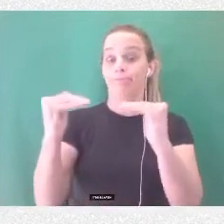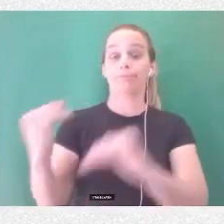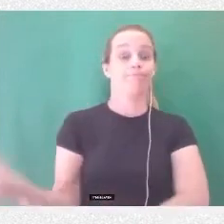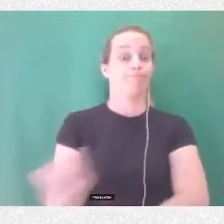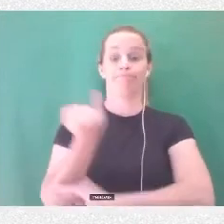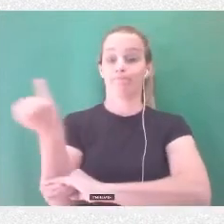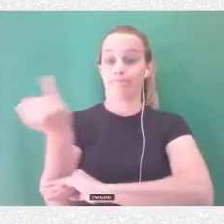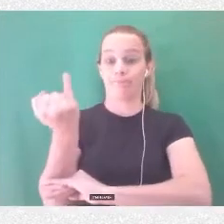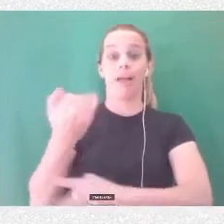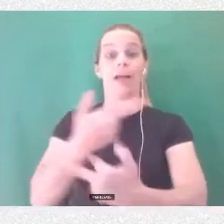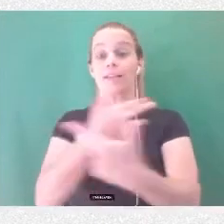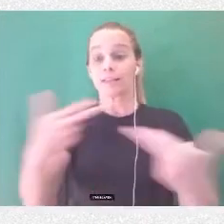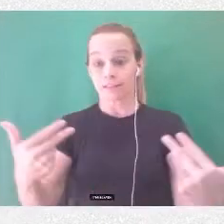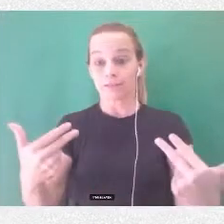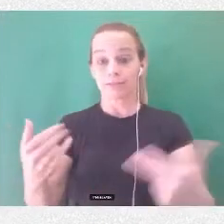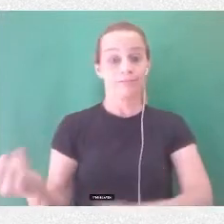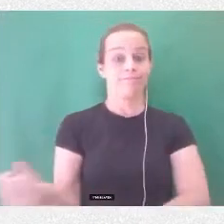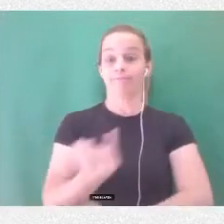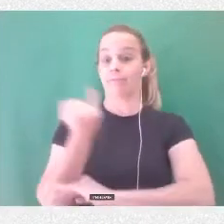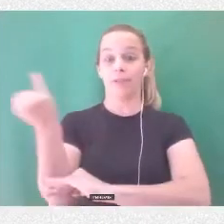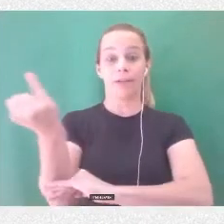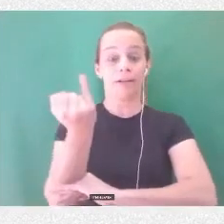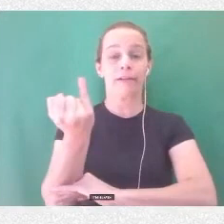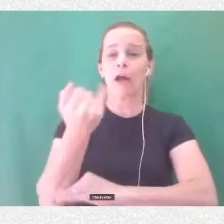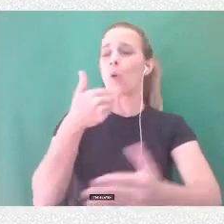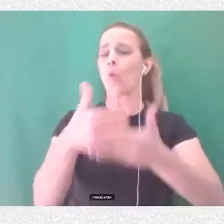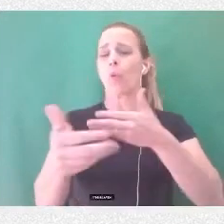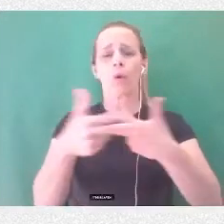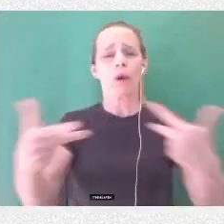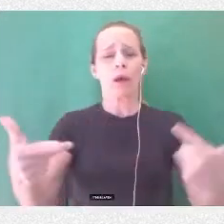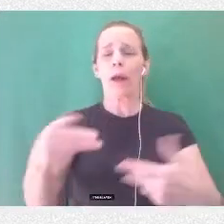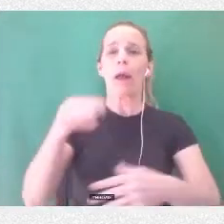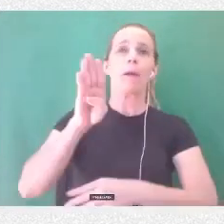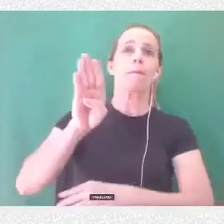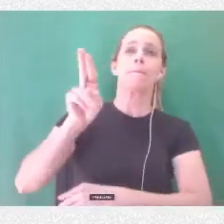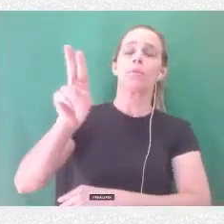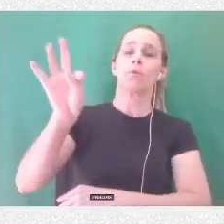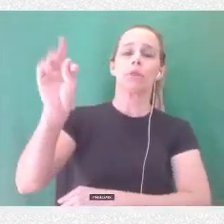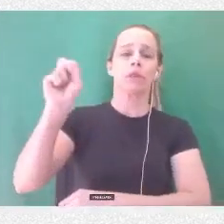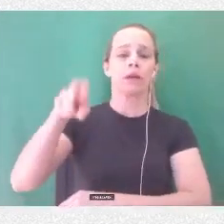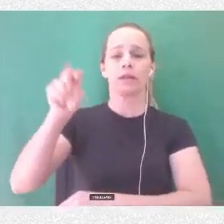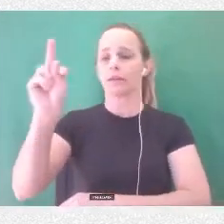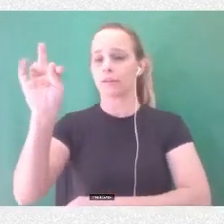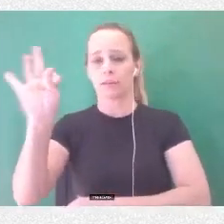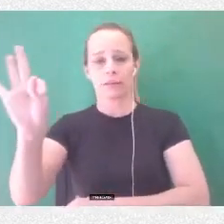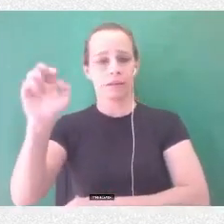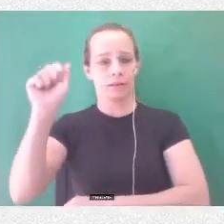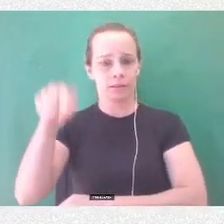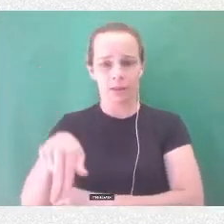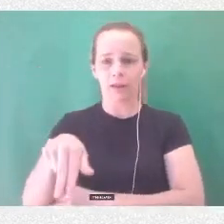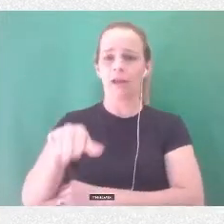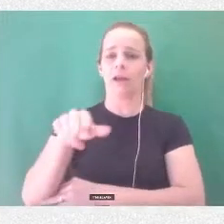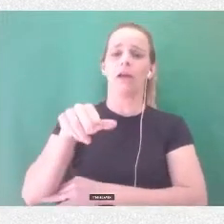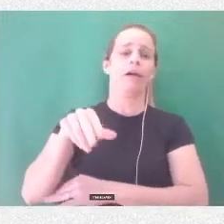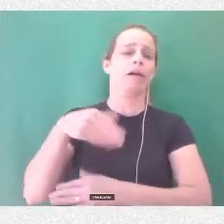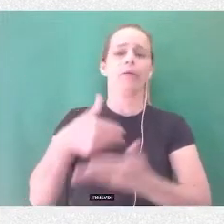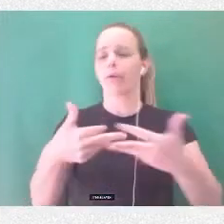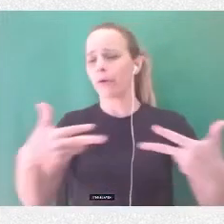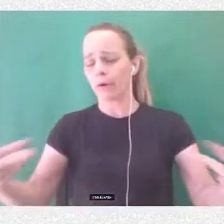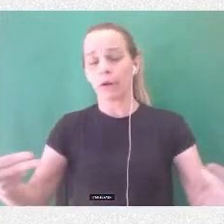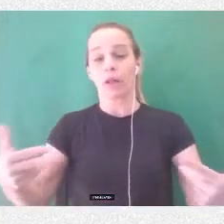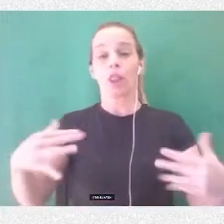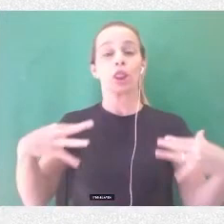coisas, evidentemente que fora Butantan, ou o Fiocruz, só podem acontecer como tem acontecido dentro